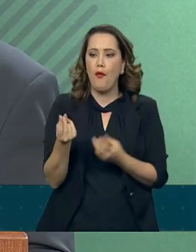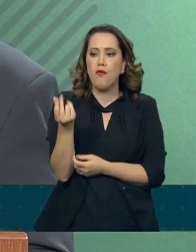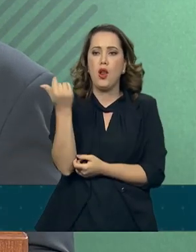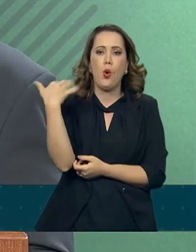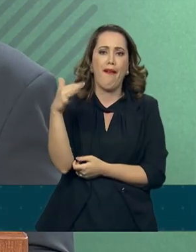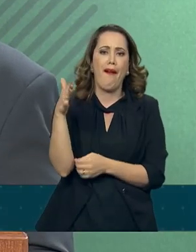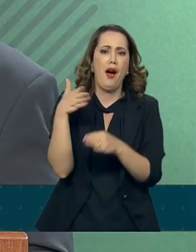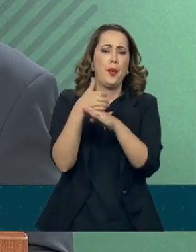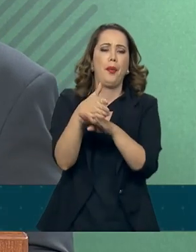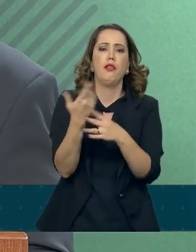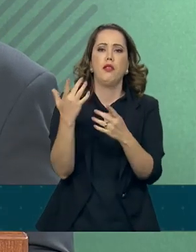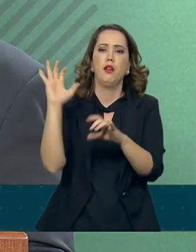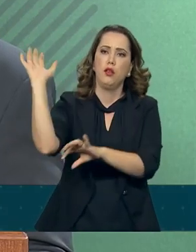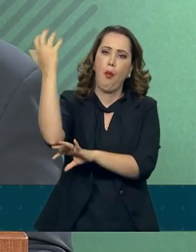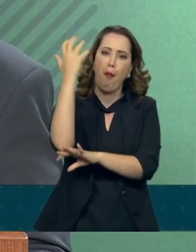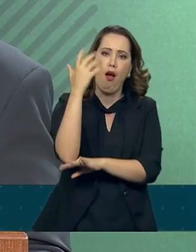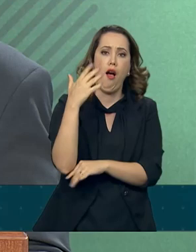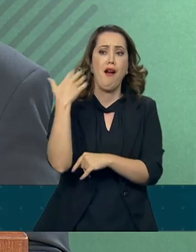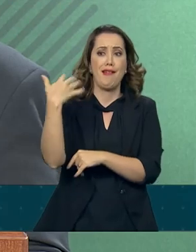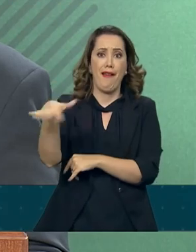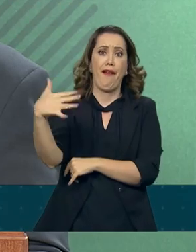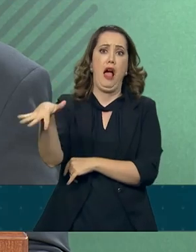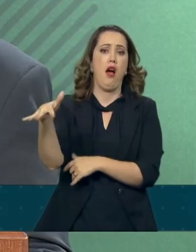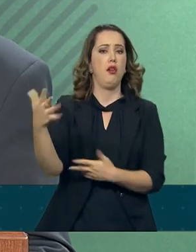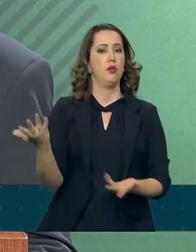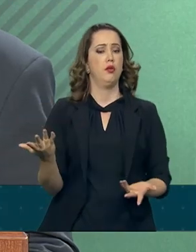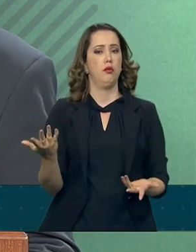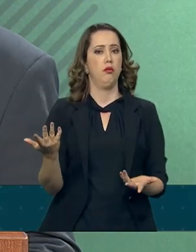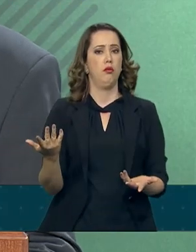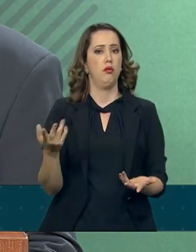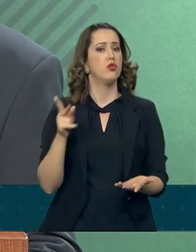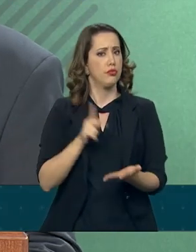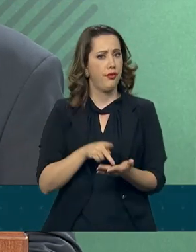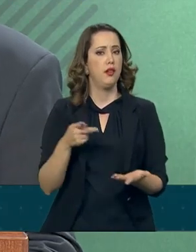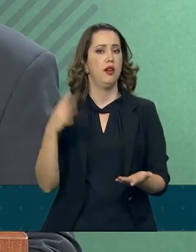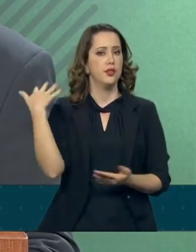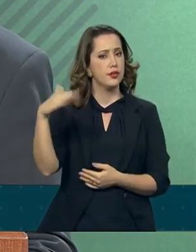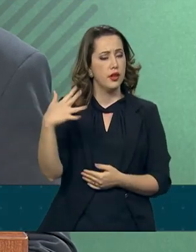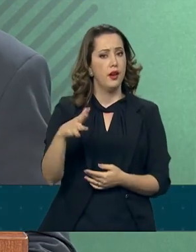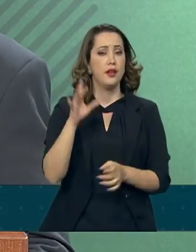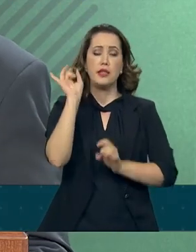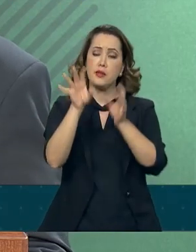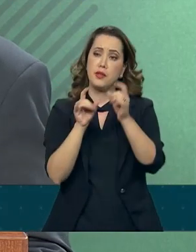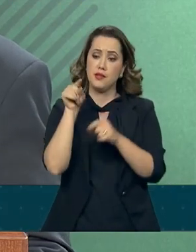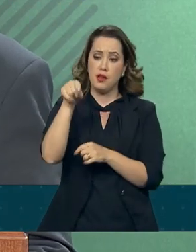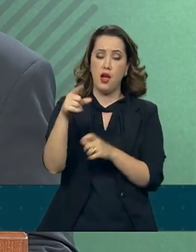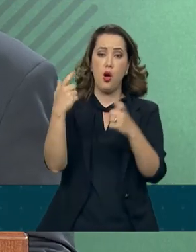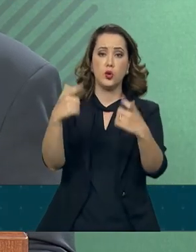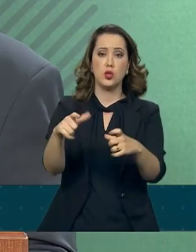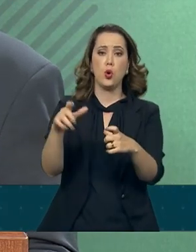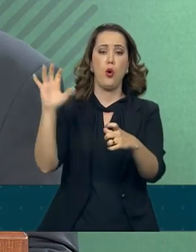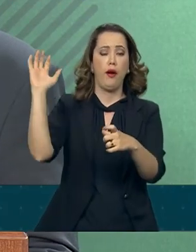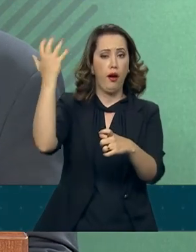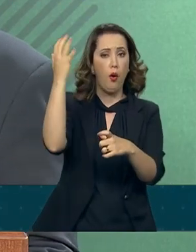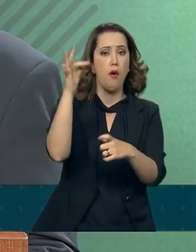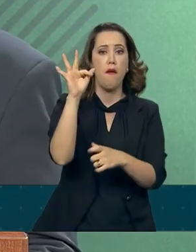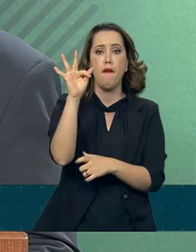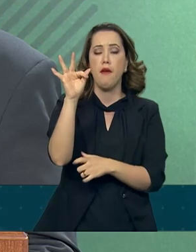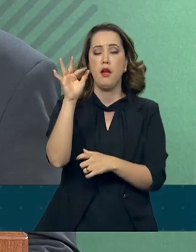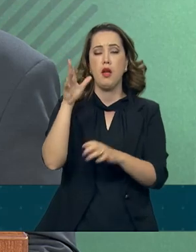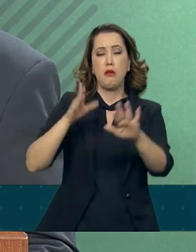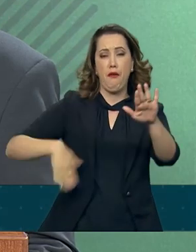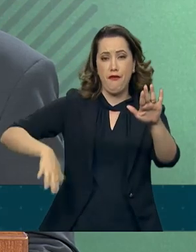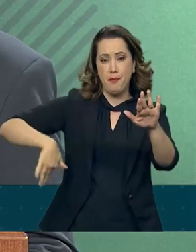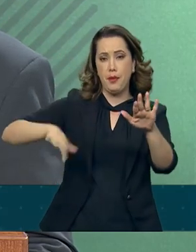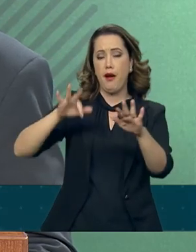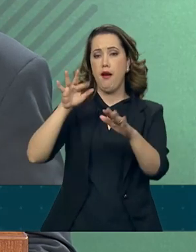onerosa e são em especial nesse caso de fernando de noronha mas há contratos que